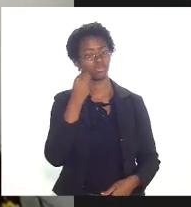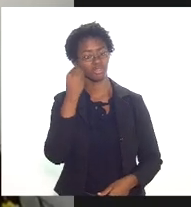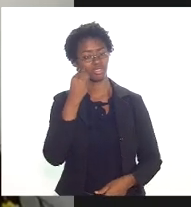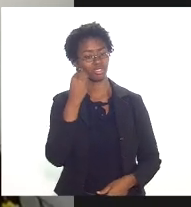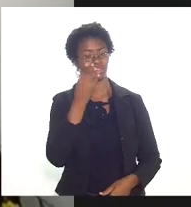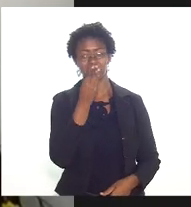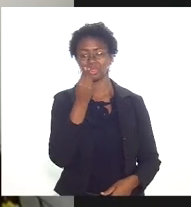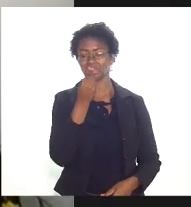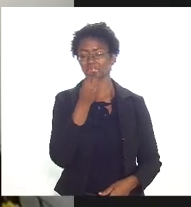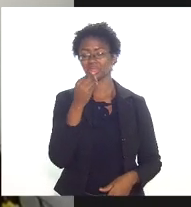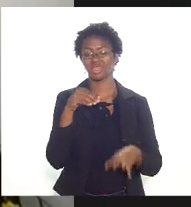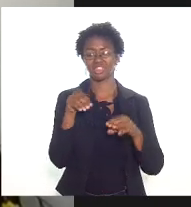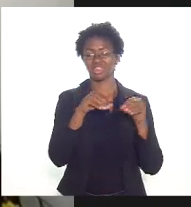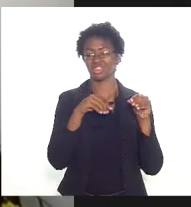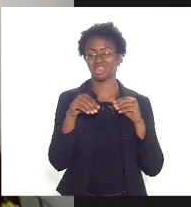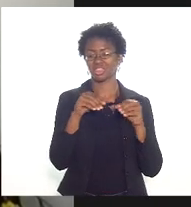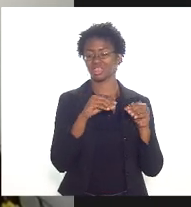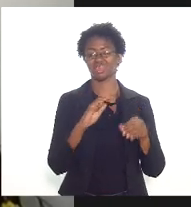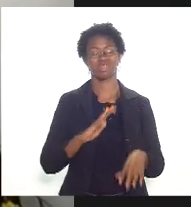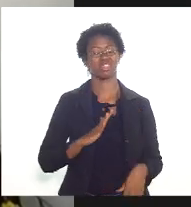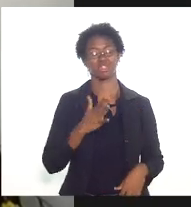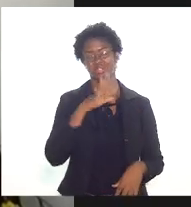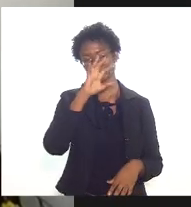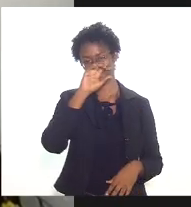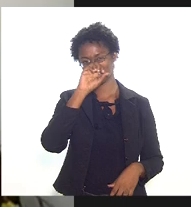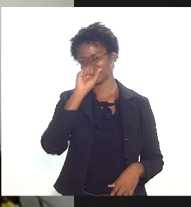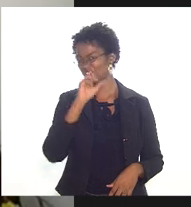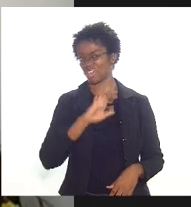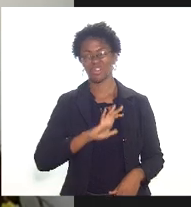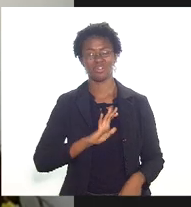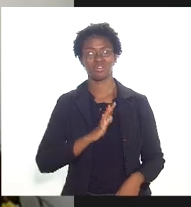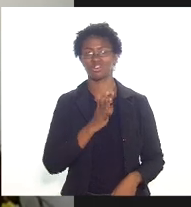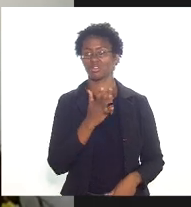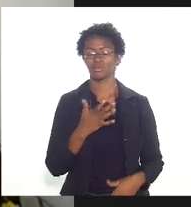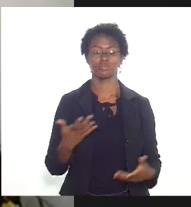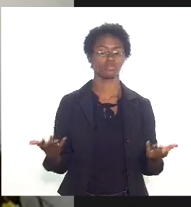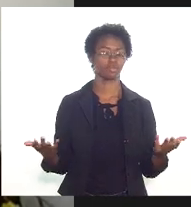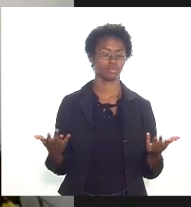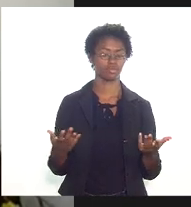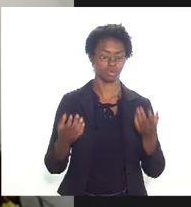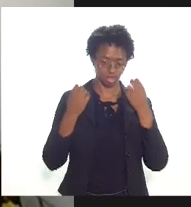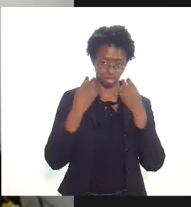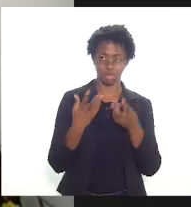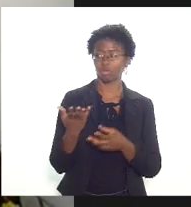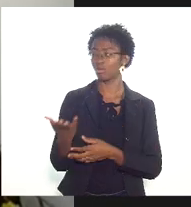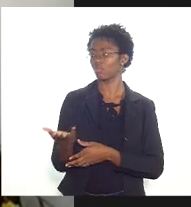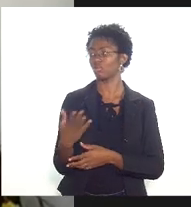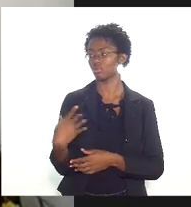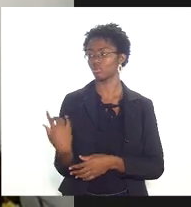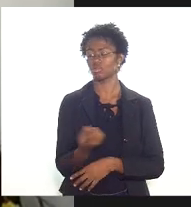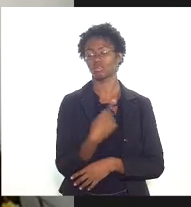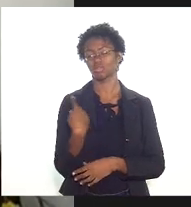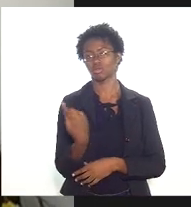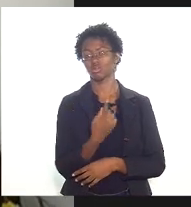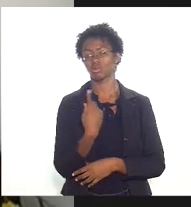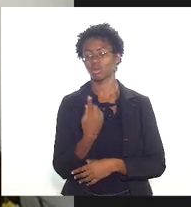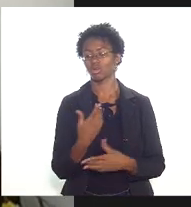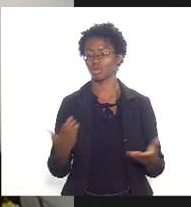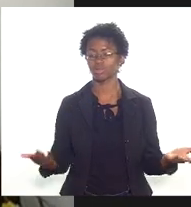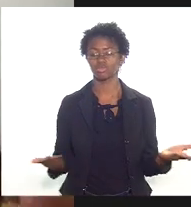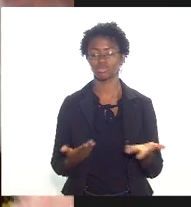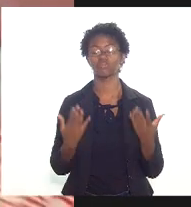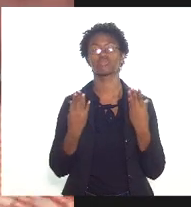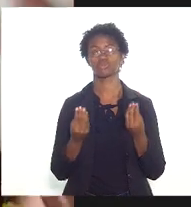sentindo um gosto de terra um gosto péssimo cheiro horrível Então olha a situação que nós estamos tendo